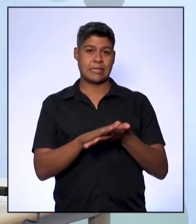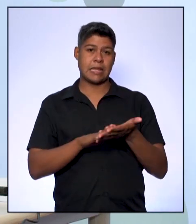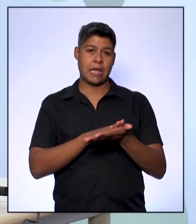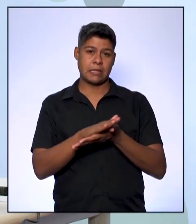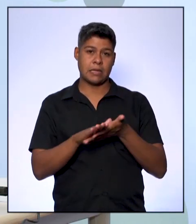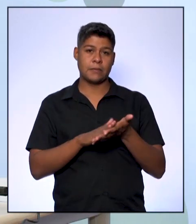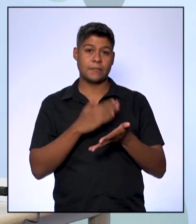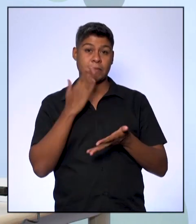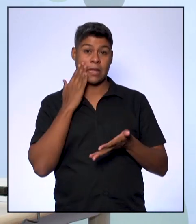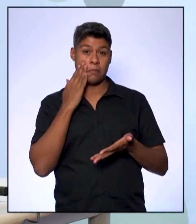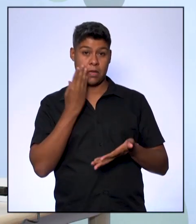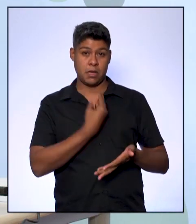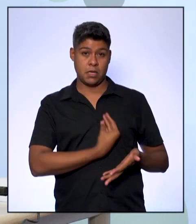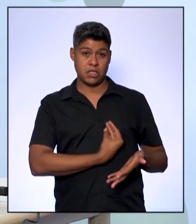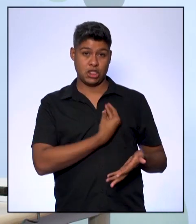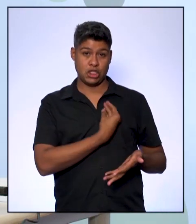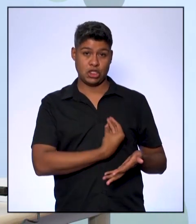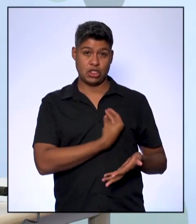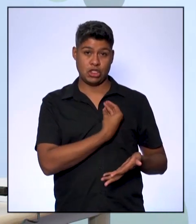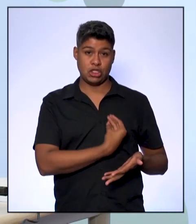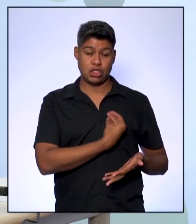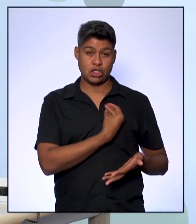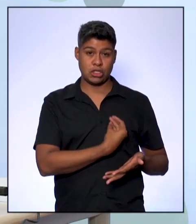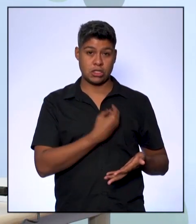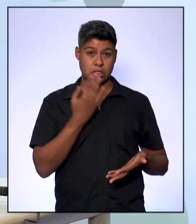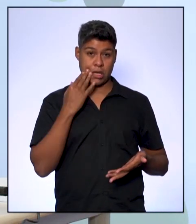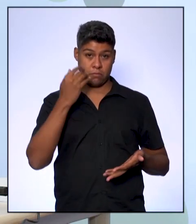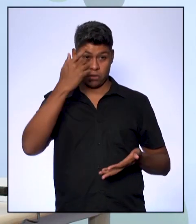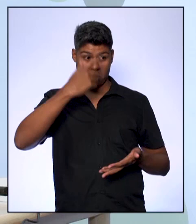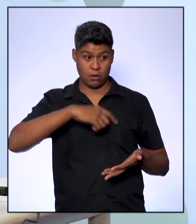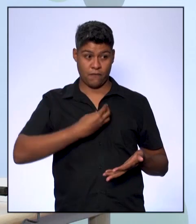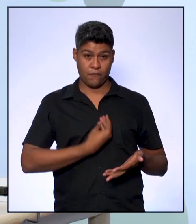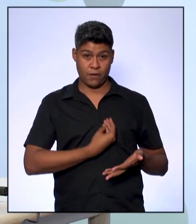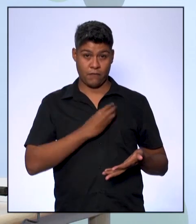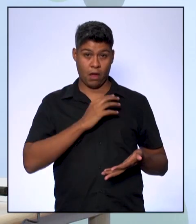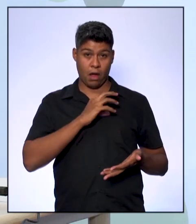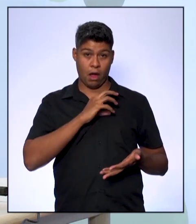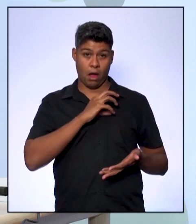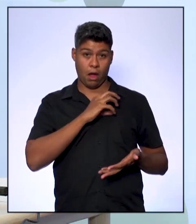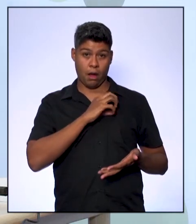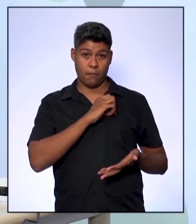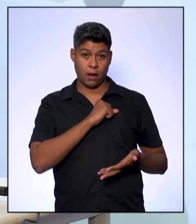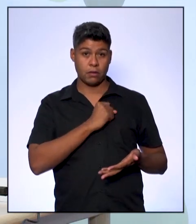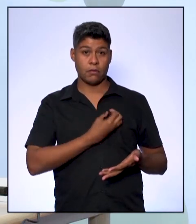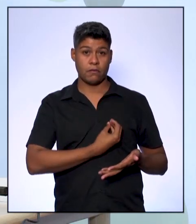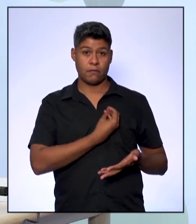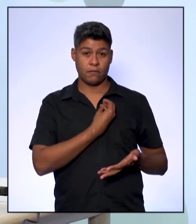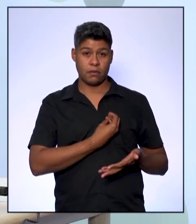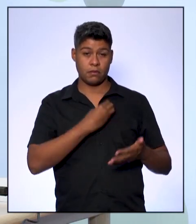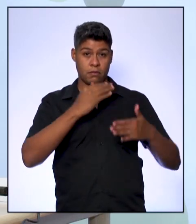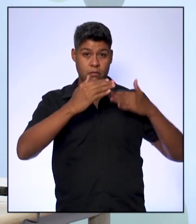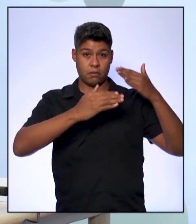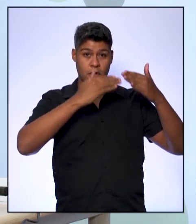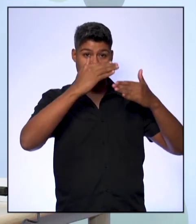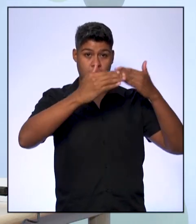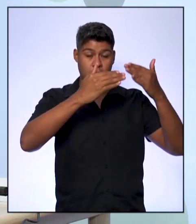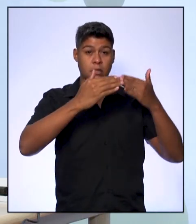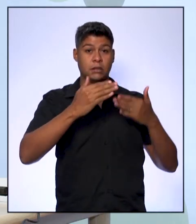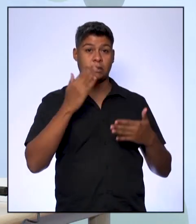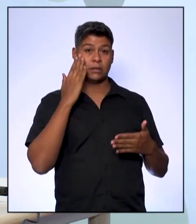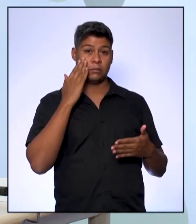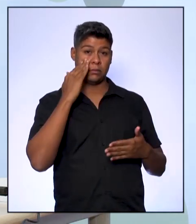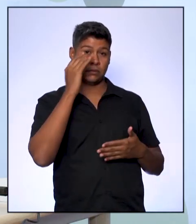então deixar de existir então quando eu estou vivo amando estou existindo se eu não amo eu estou